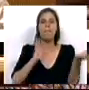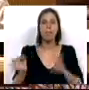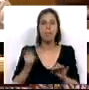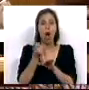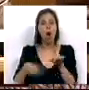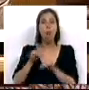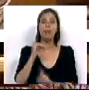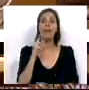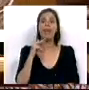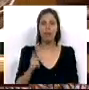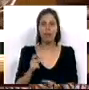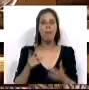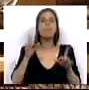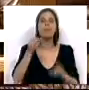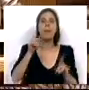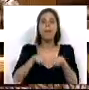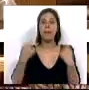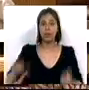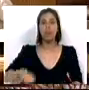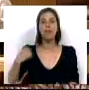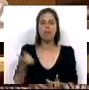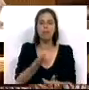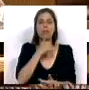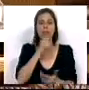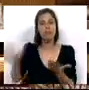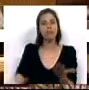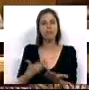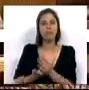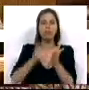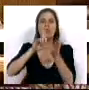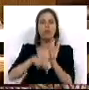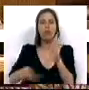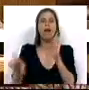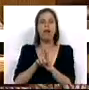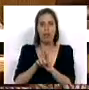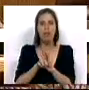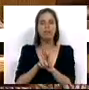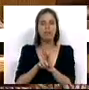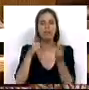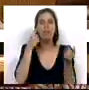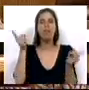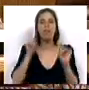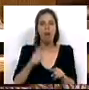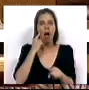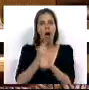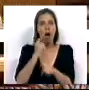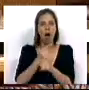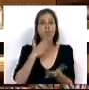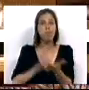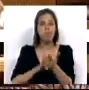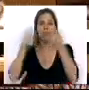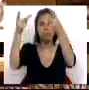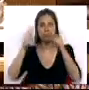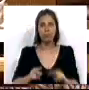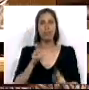para aumentar o IVA, o Partido Ecologista Os Verdes decidiu apresentar um projeto de lei que repõe o IVA da restauração